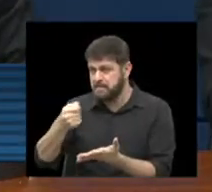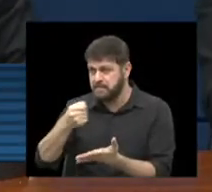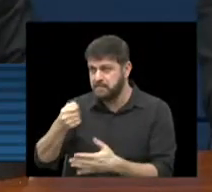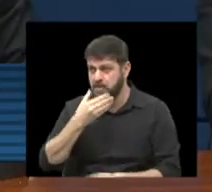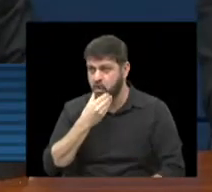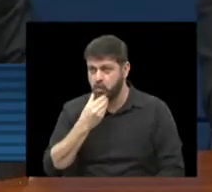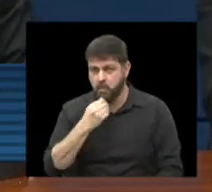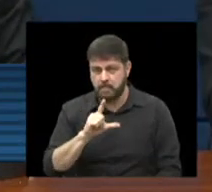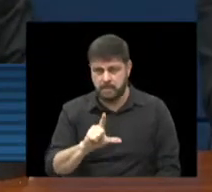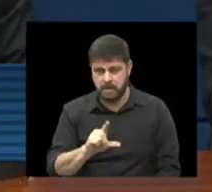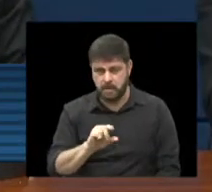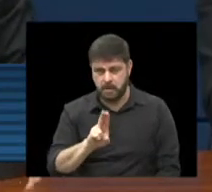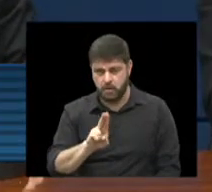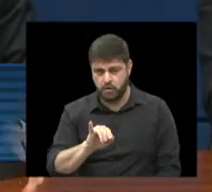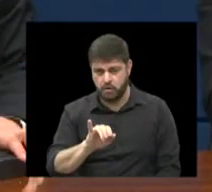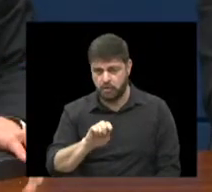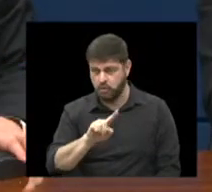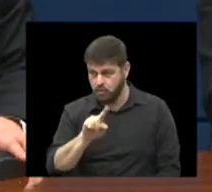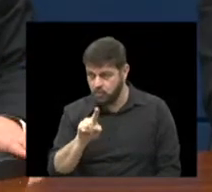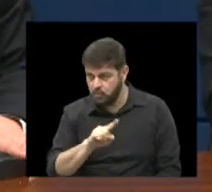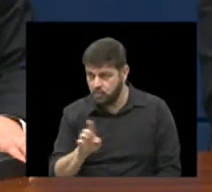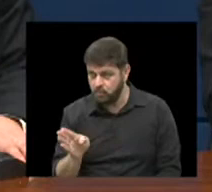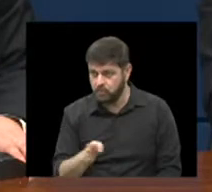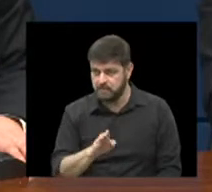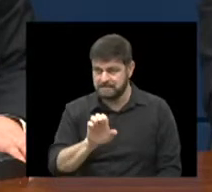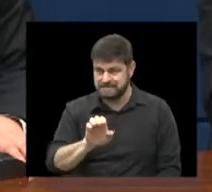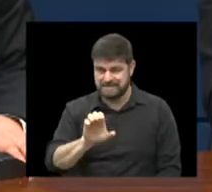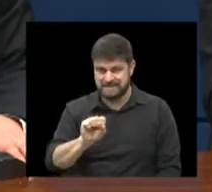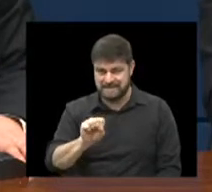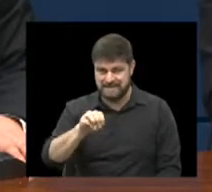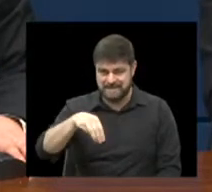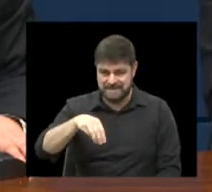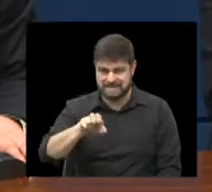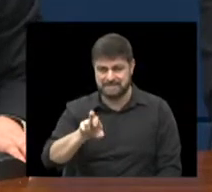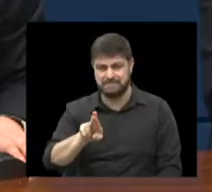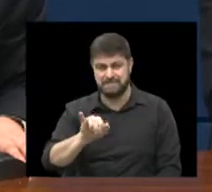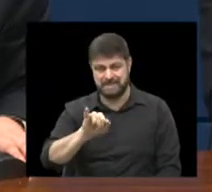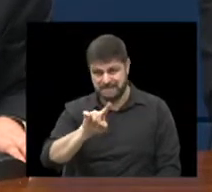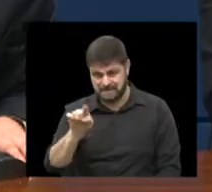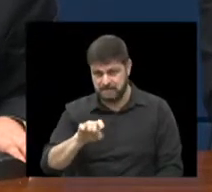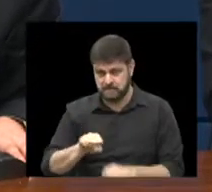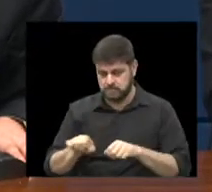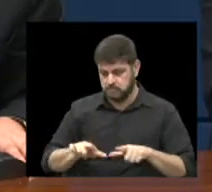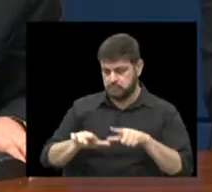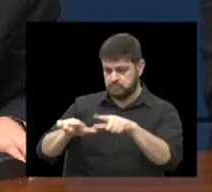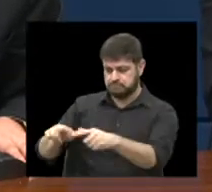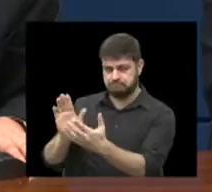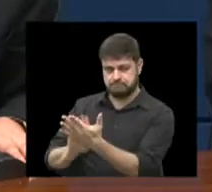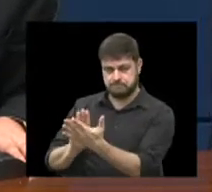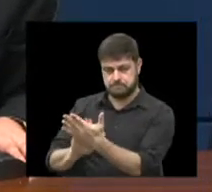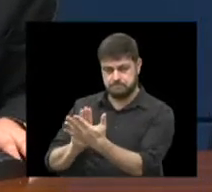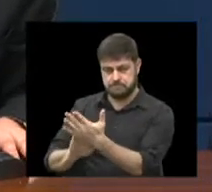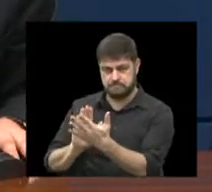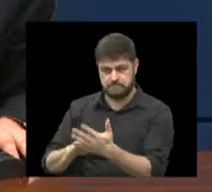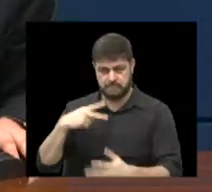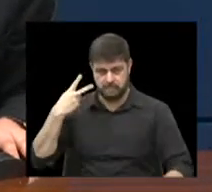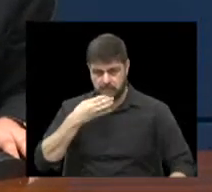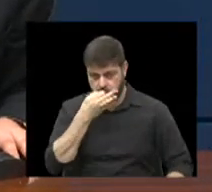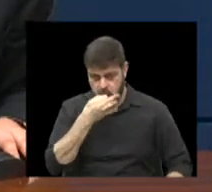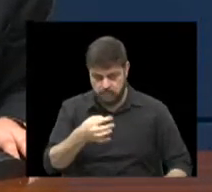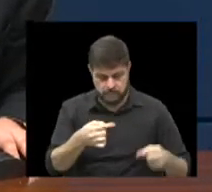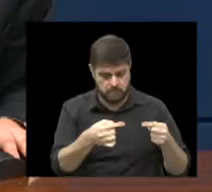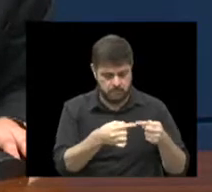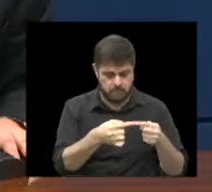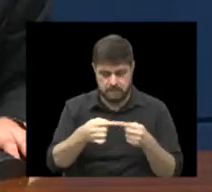Luiz Fernando Rezende Esmeriz. Parecer da Comissão Especial de Honraria favorável, parecer favorável, não havendo vereador discutir. Em votação,